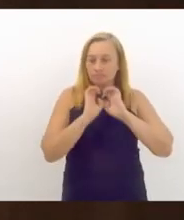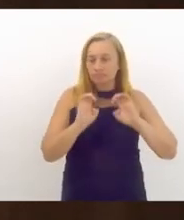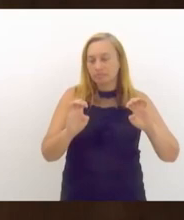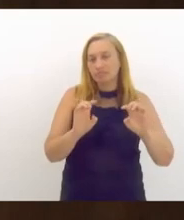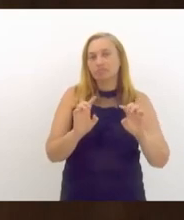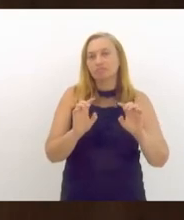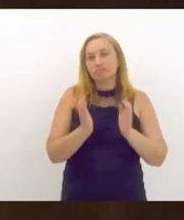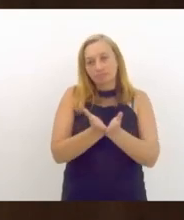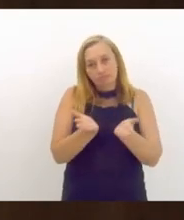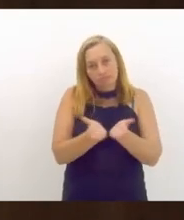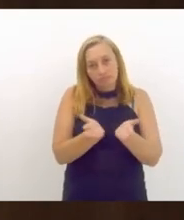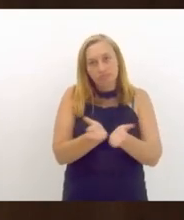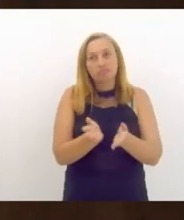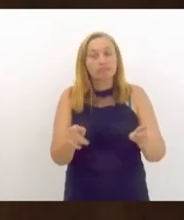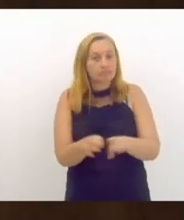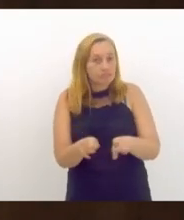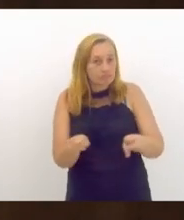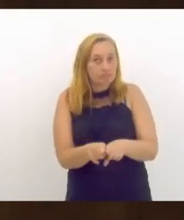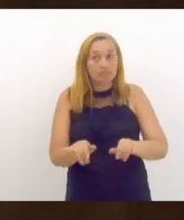bastante discriminação.